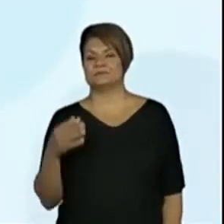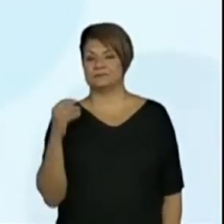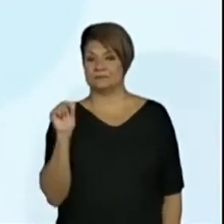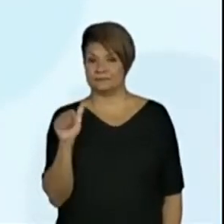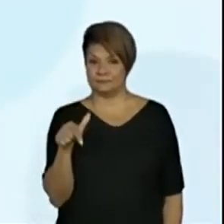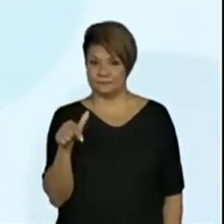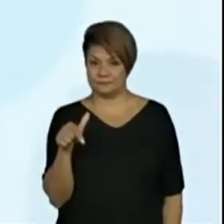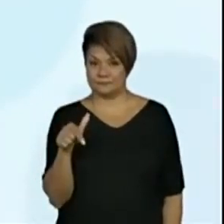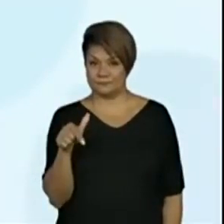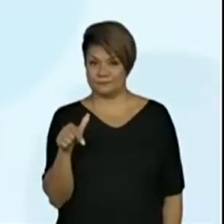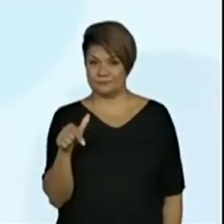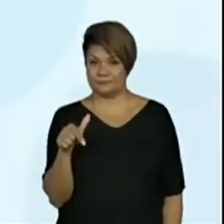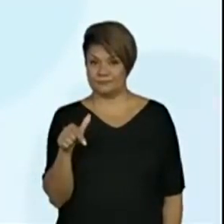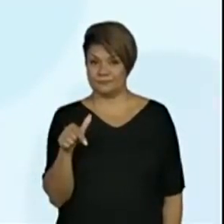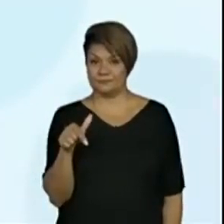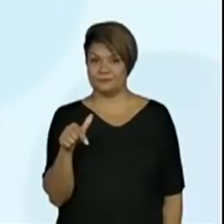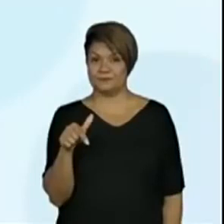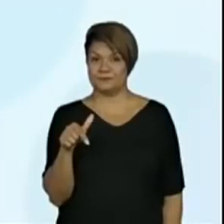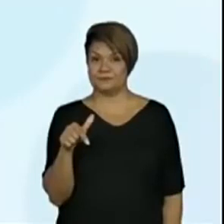Sete.